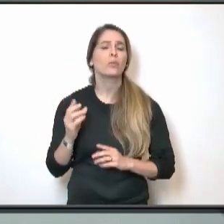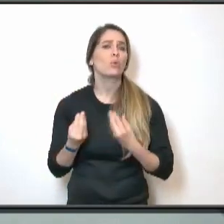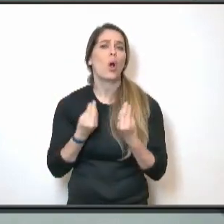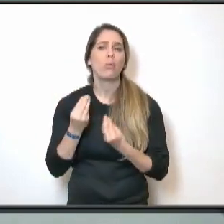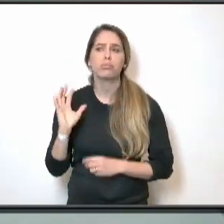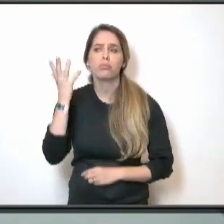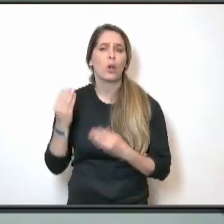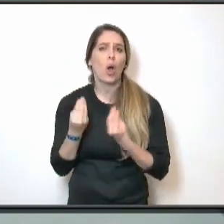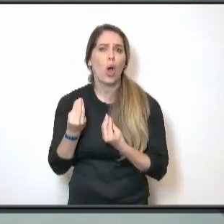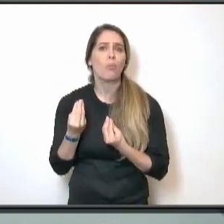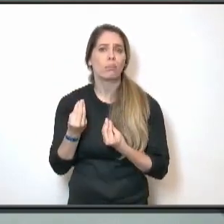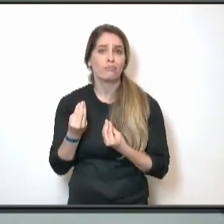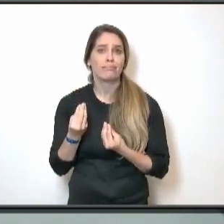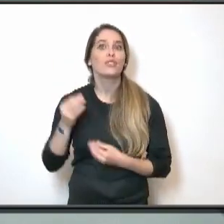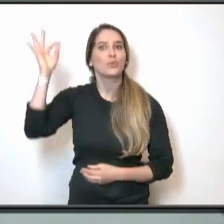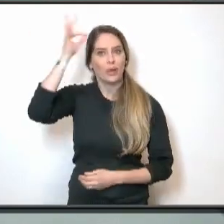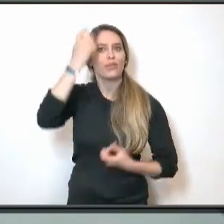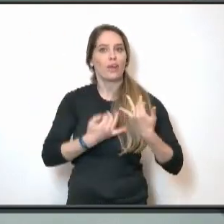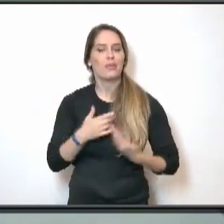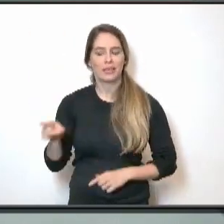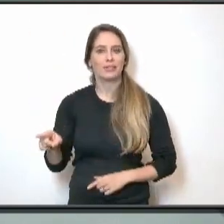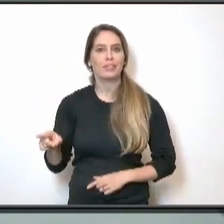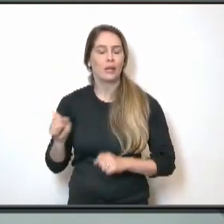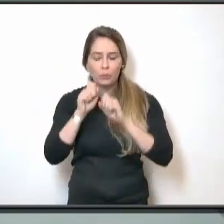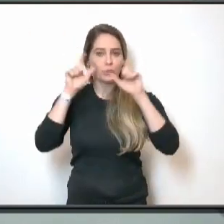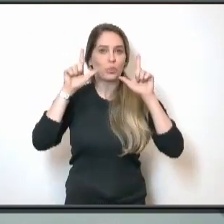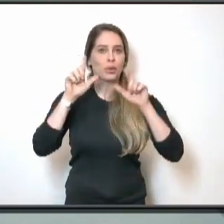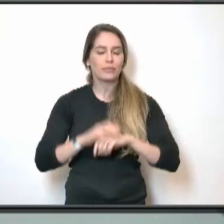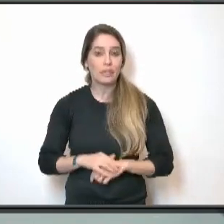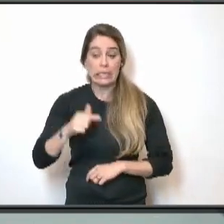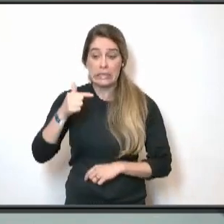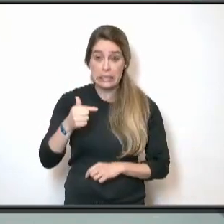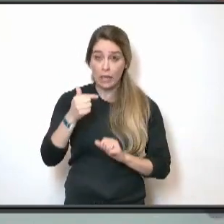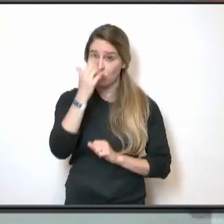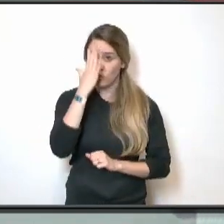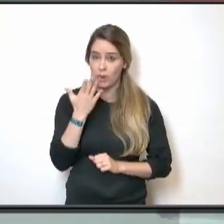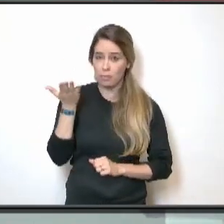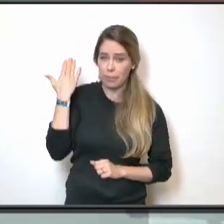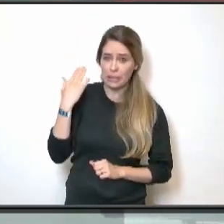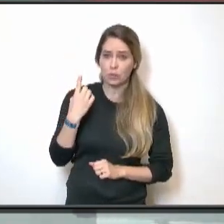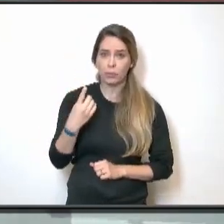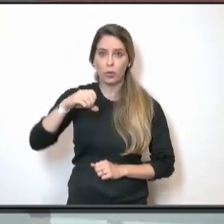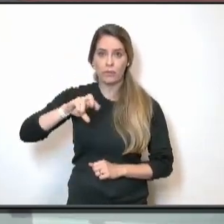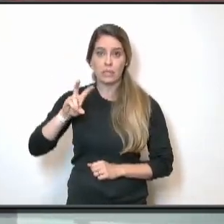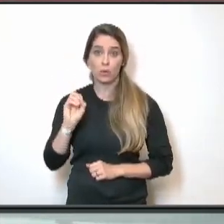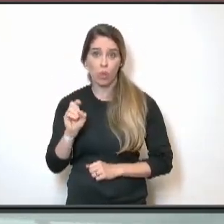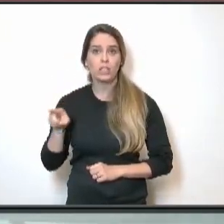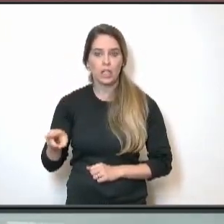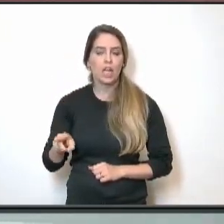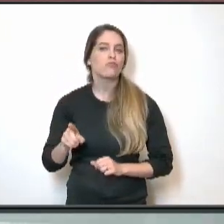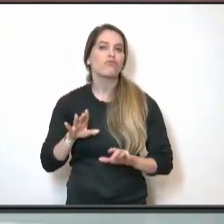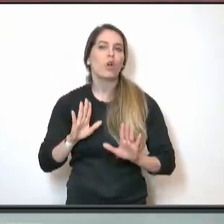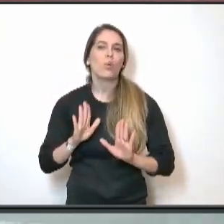avivamento. No dia 7 de fevereiro de 1950, quando ele estava sendo graduado, passando pela sua